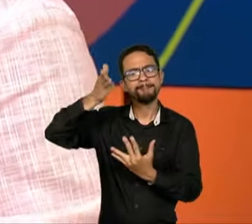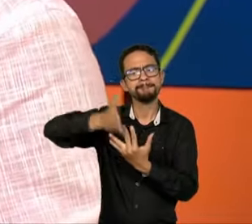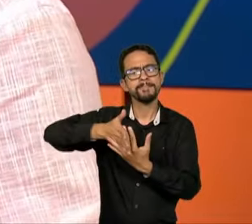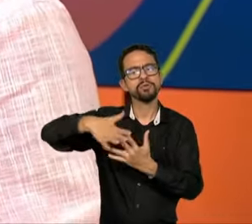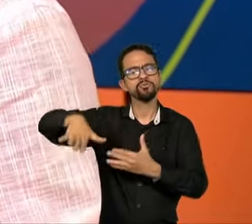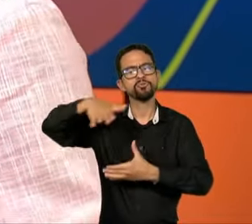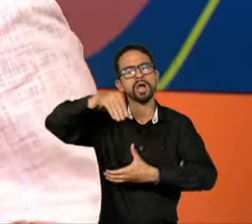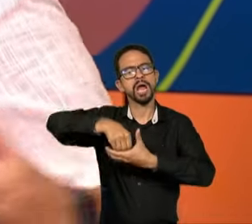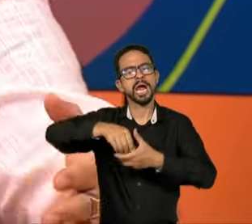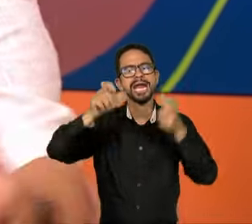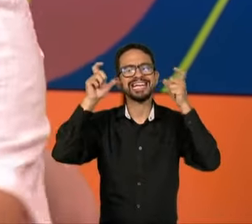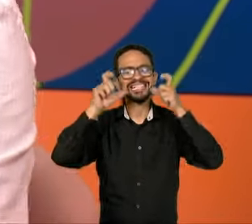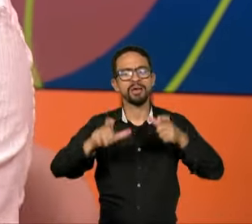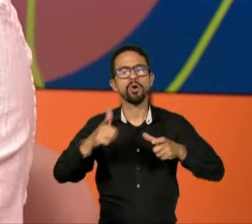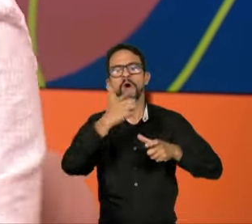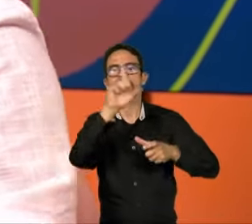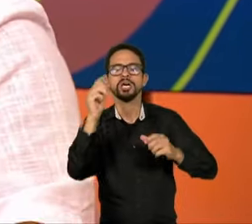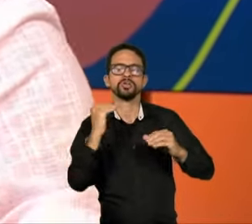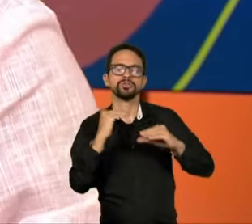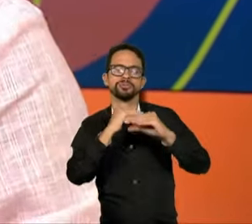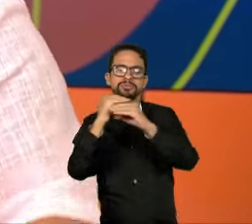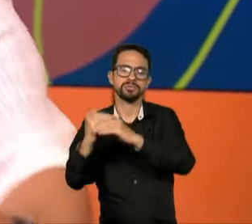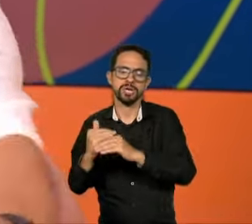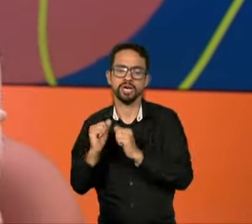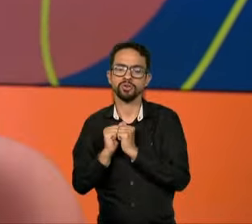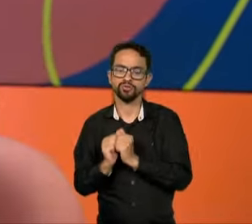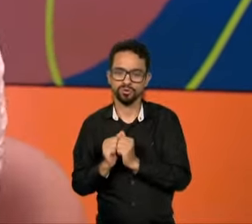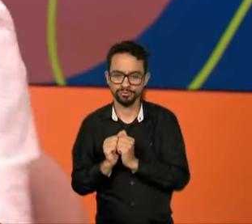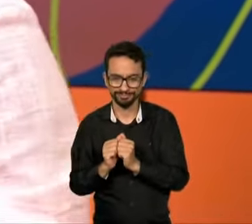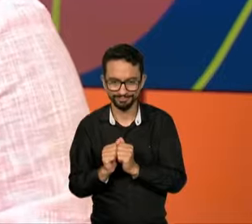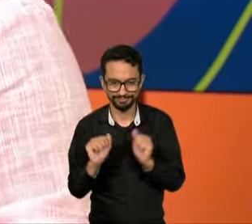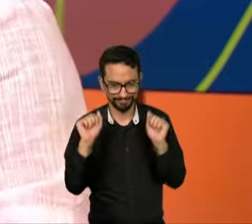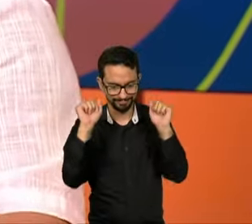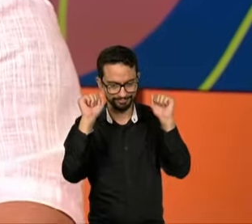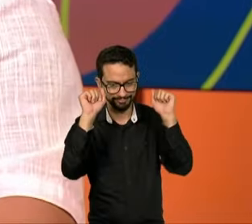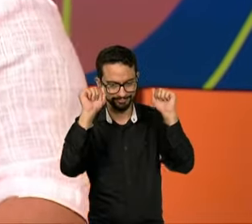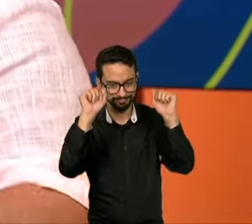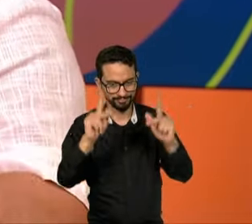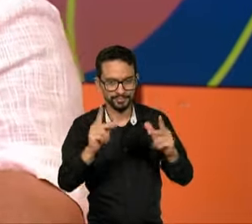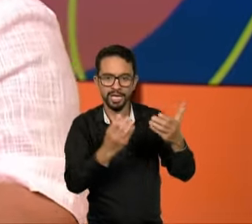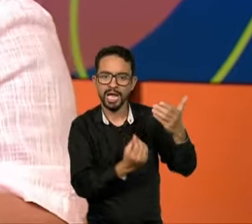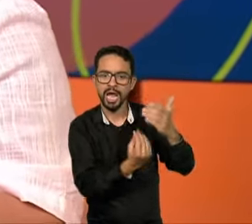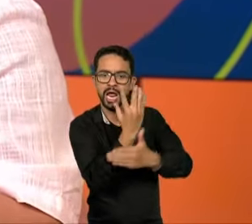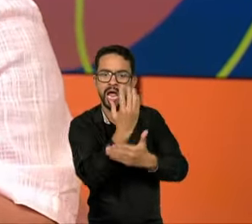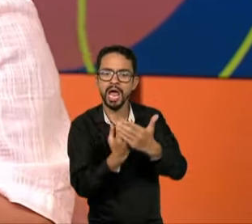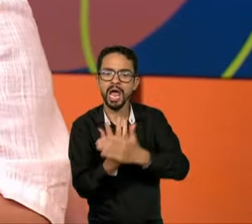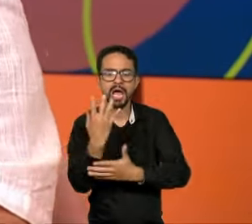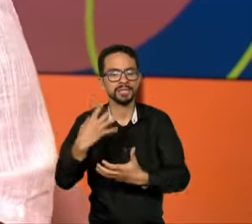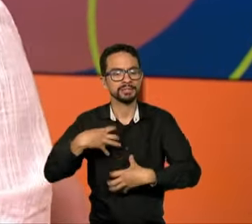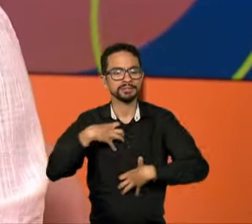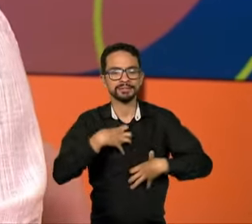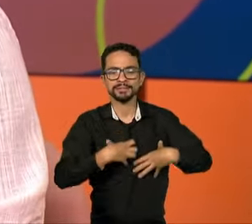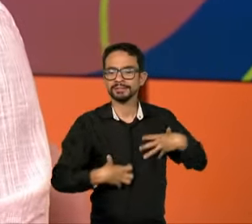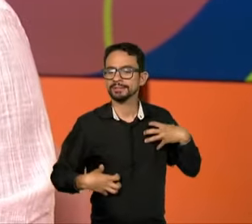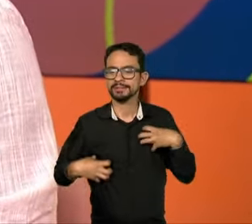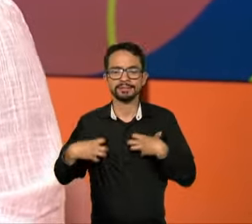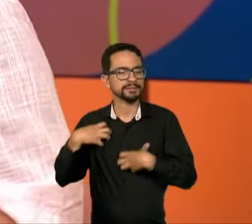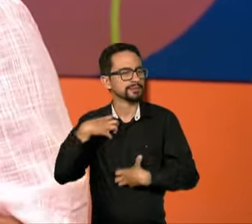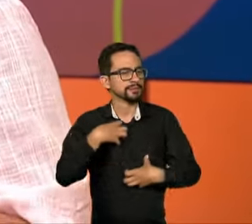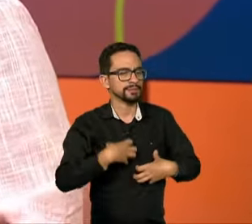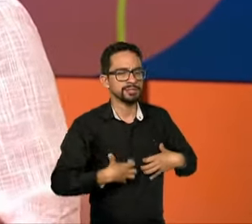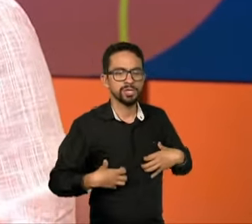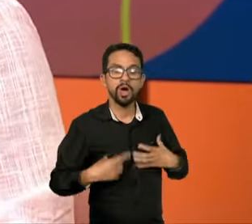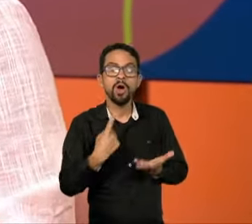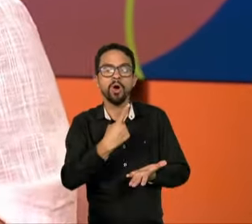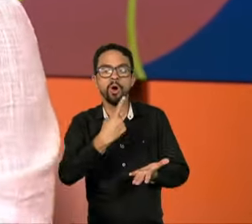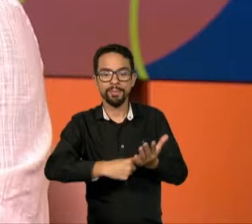uma outra intenção paralela, criando uma hora que dava para... que era para criar uma tensão, o jogo, a